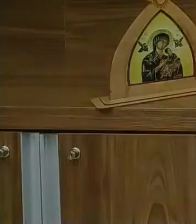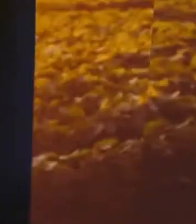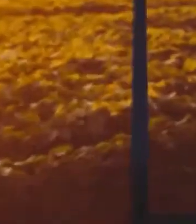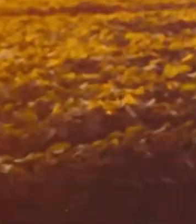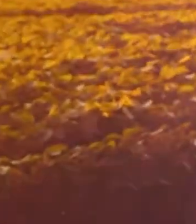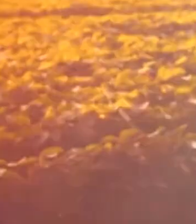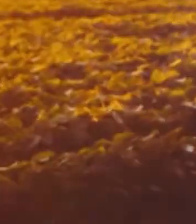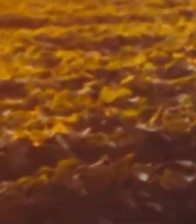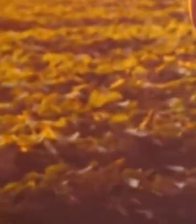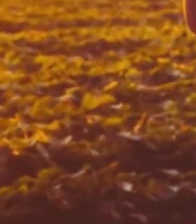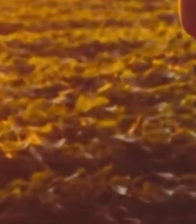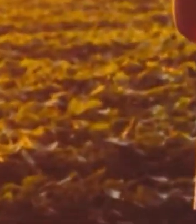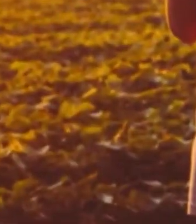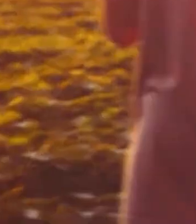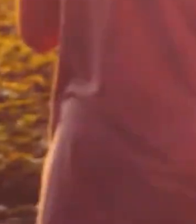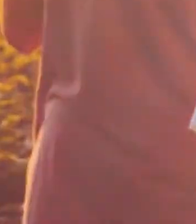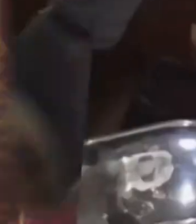família.